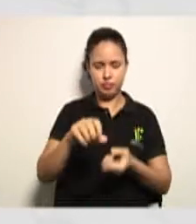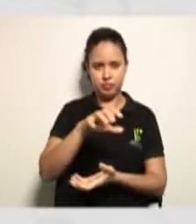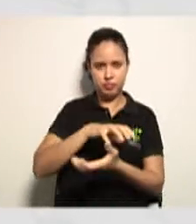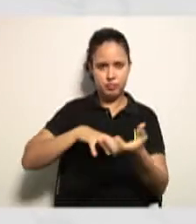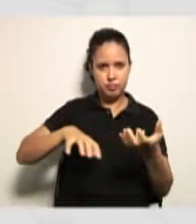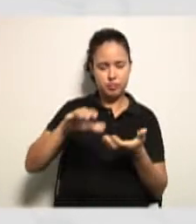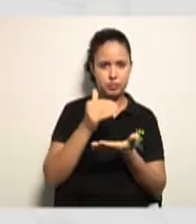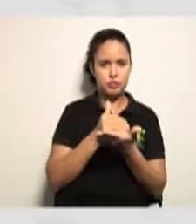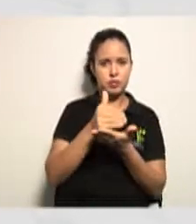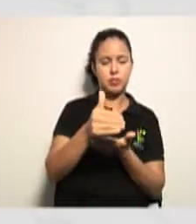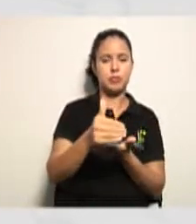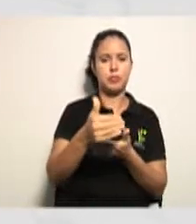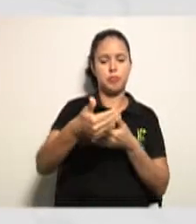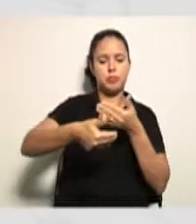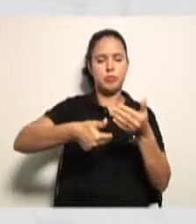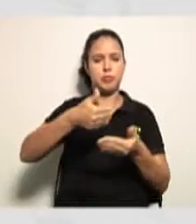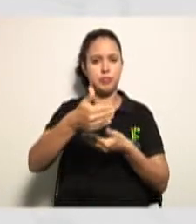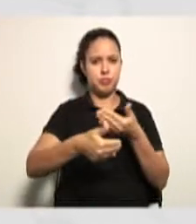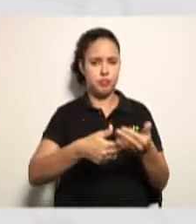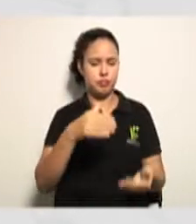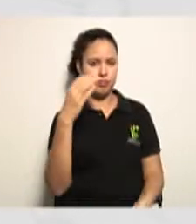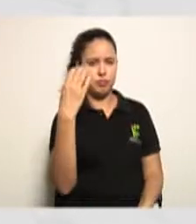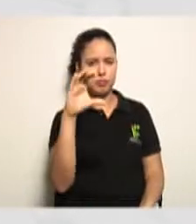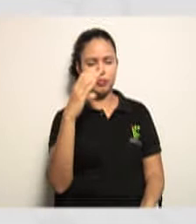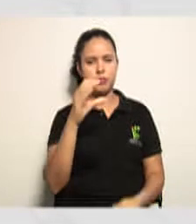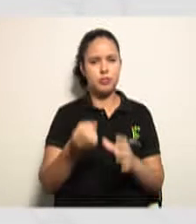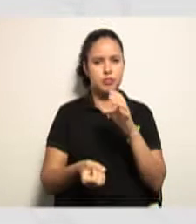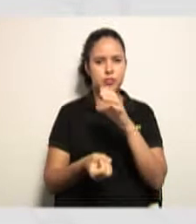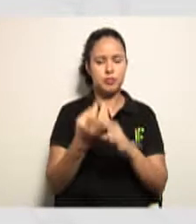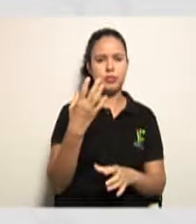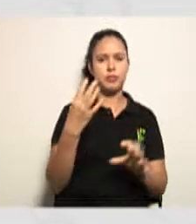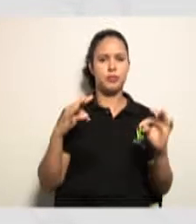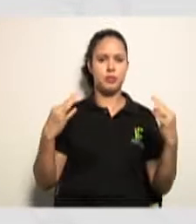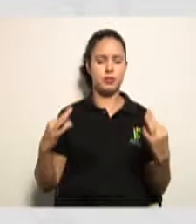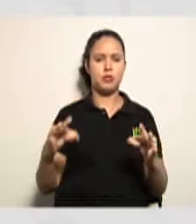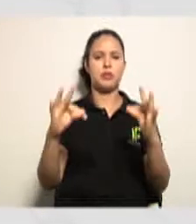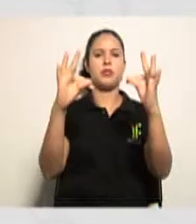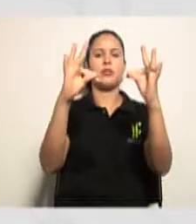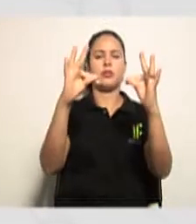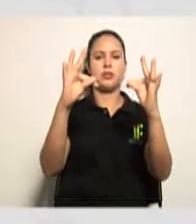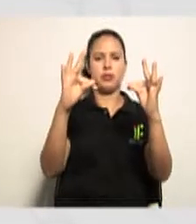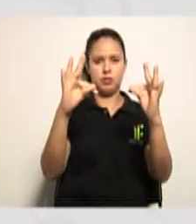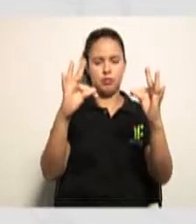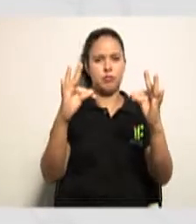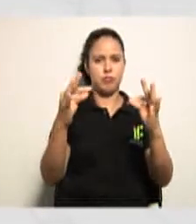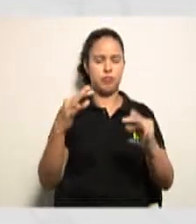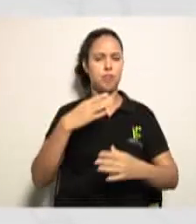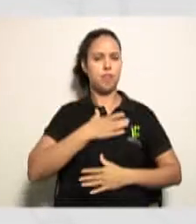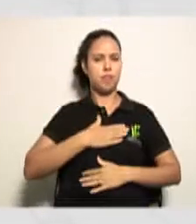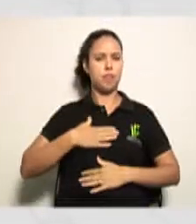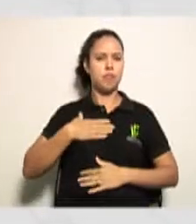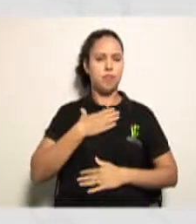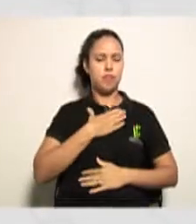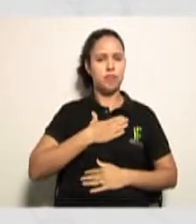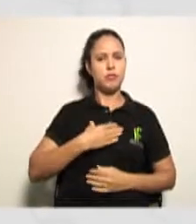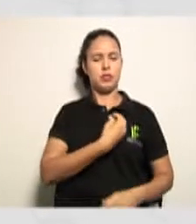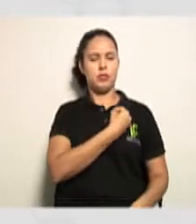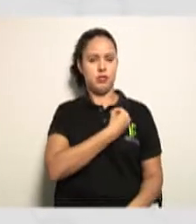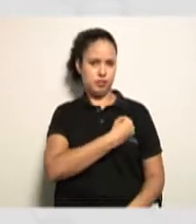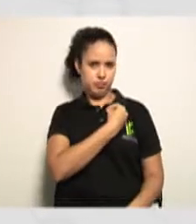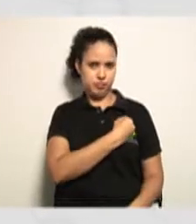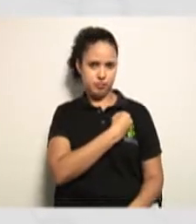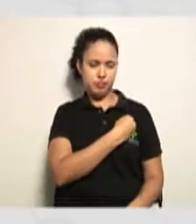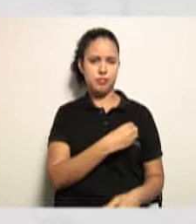desenvolvimento científico, criação de novos produtos, tecnologias que trouxeram mais conforto à vida das pessoas.